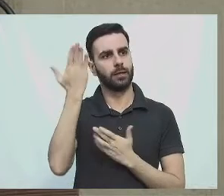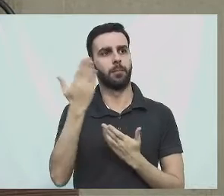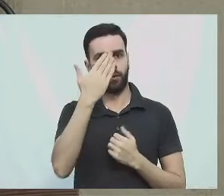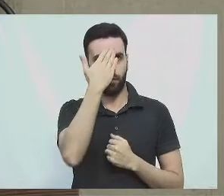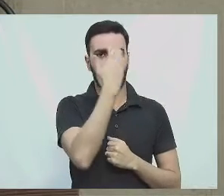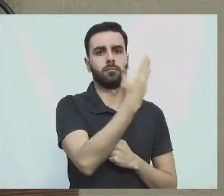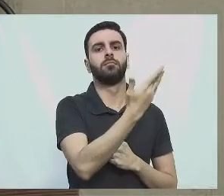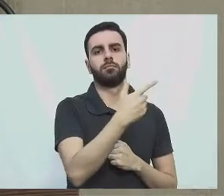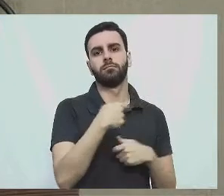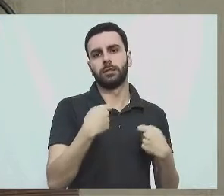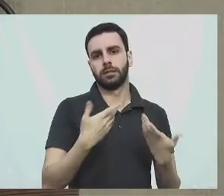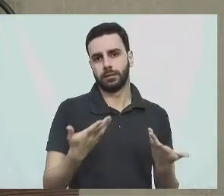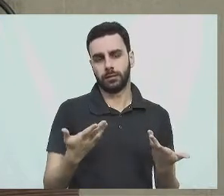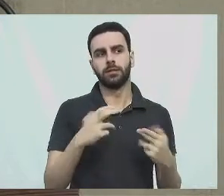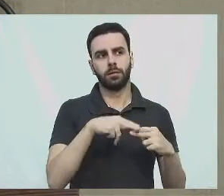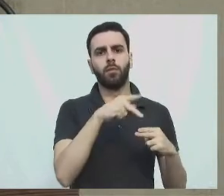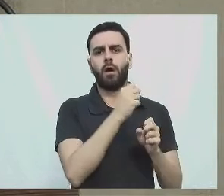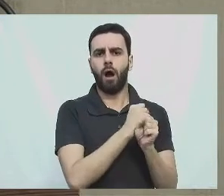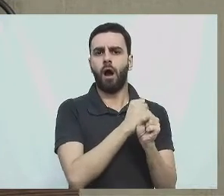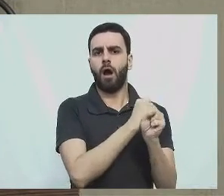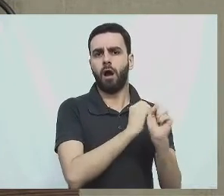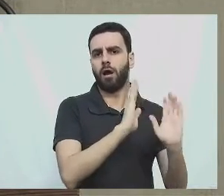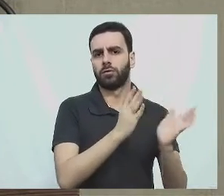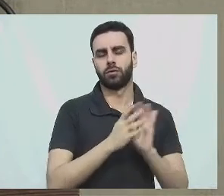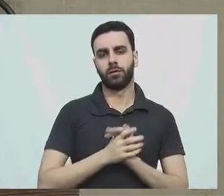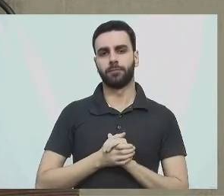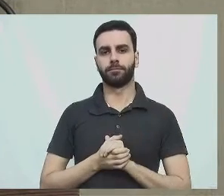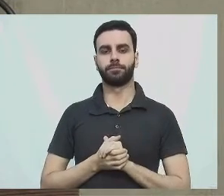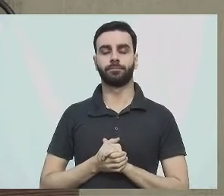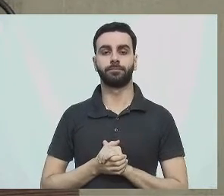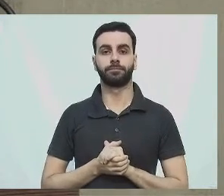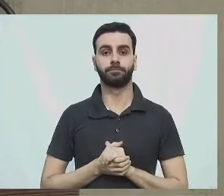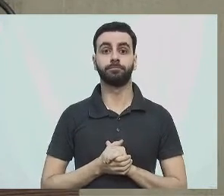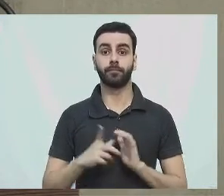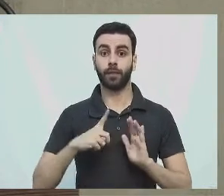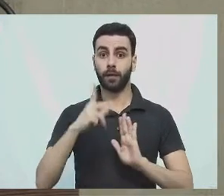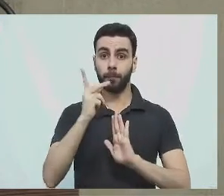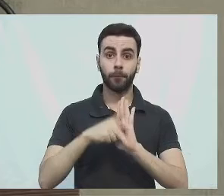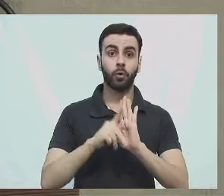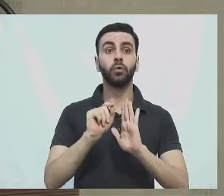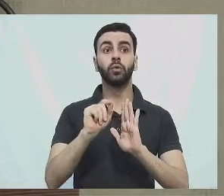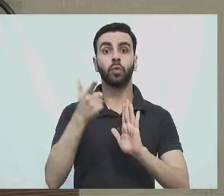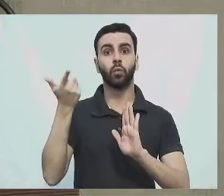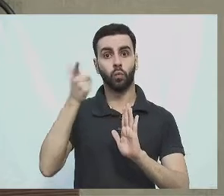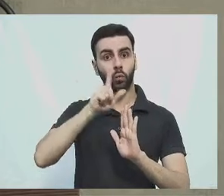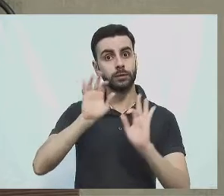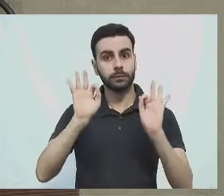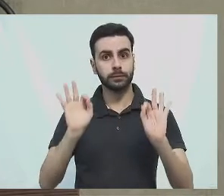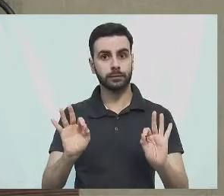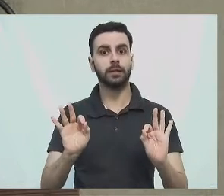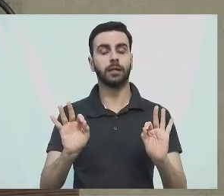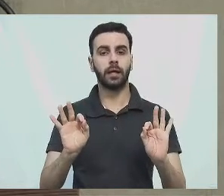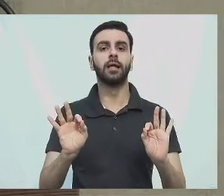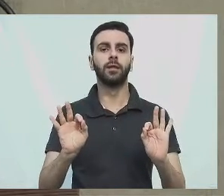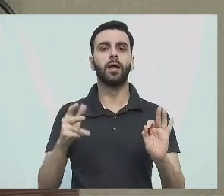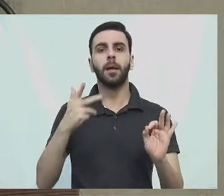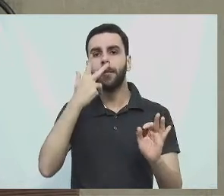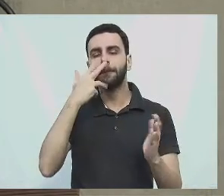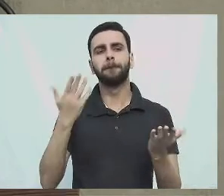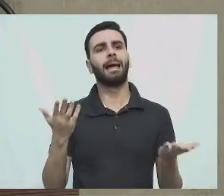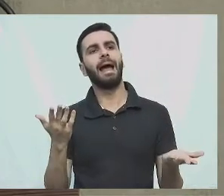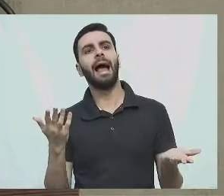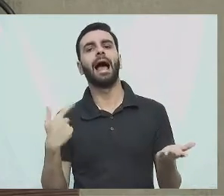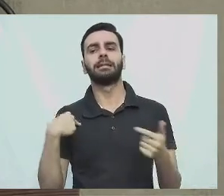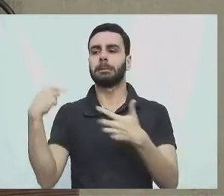agradecer tudo que o prefeito fez pela cidade. E um dos projetos, Sérgio, que deu certo, porque a gente tem mania de falar o que não